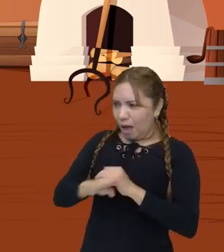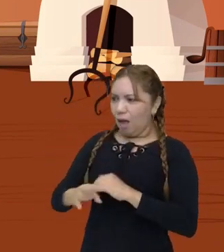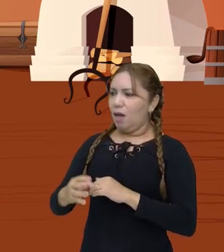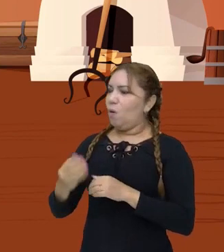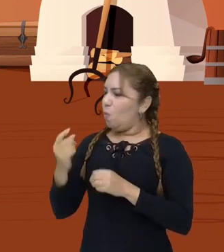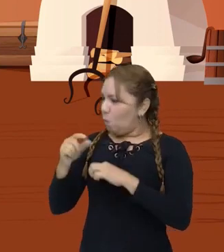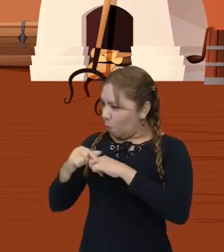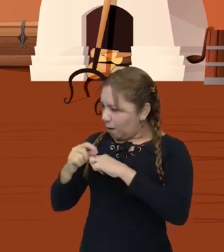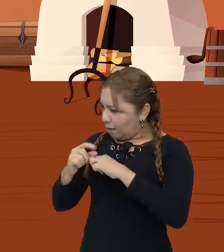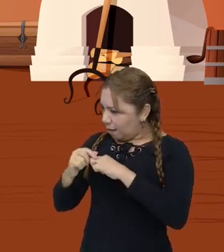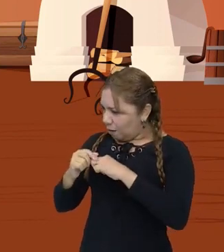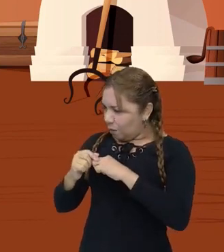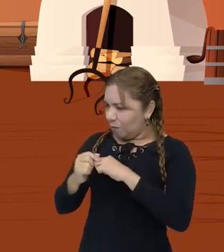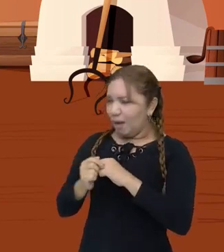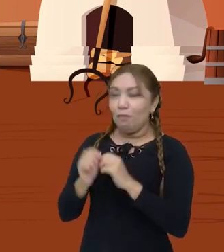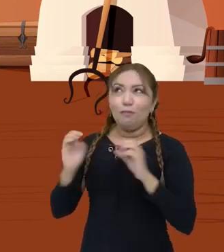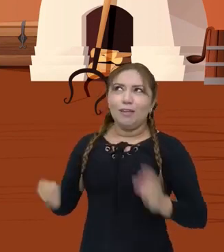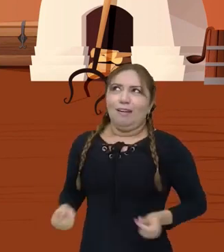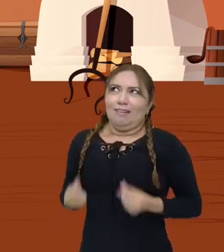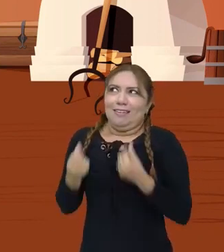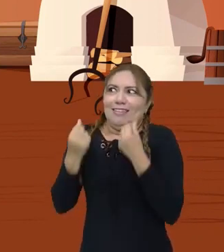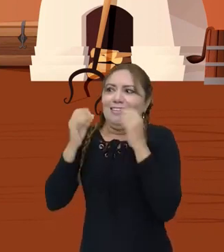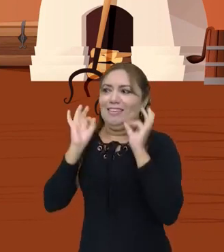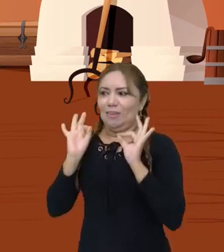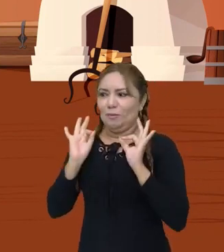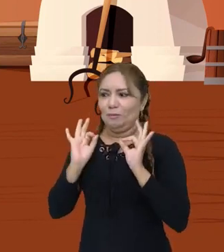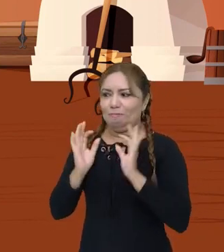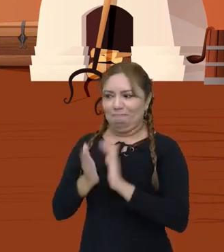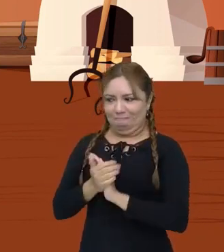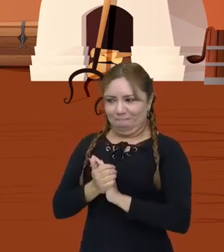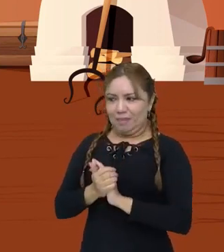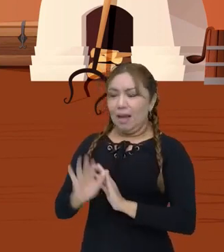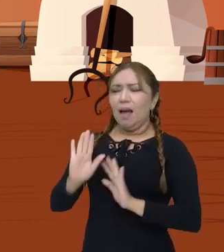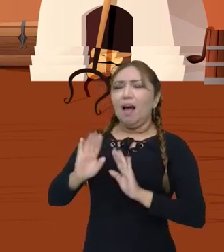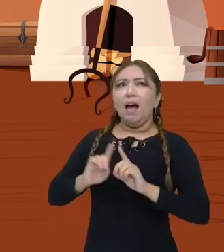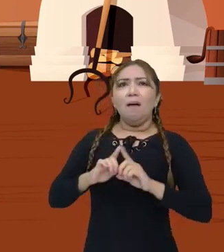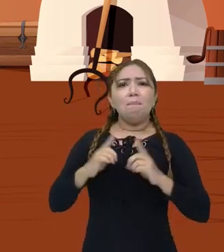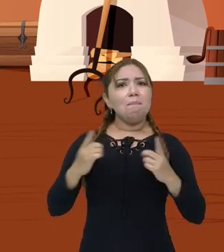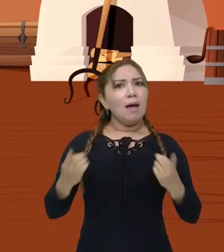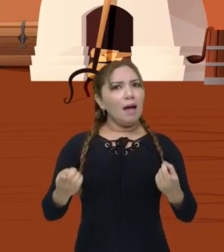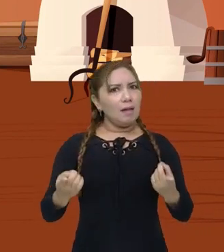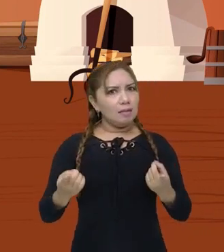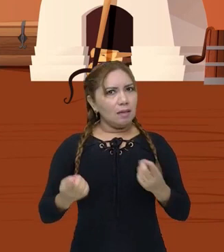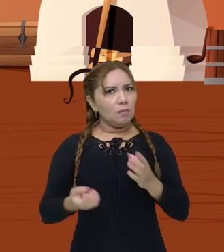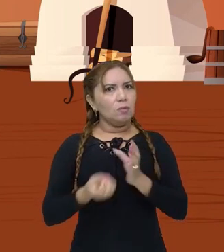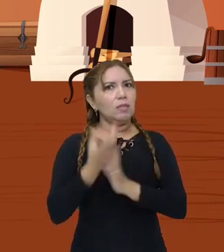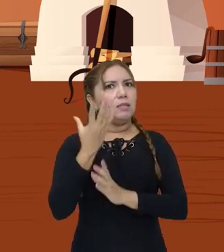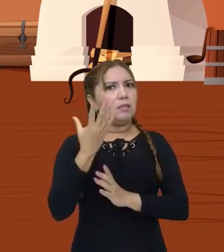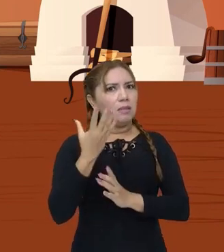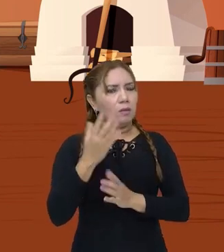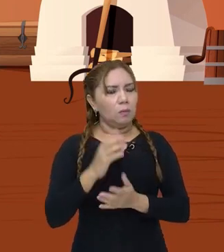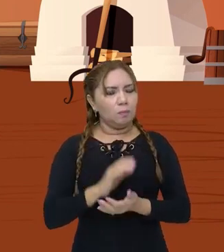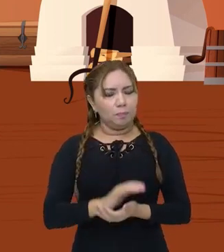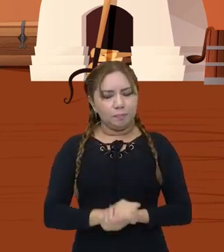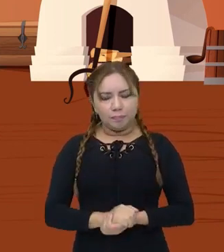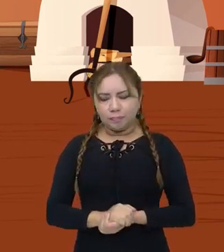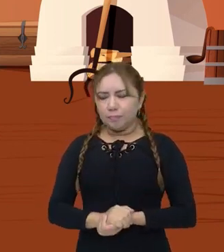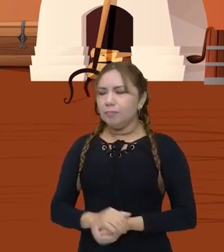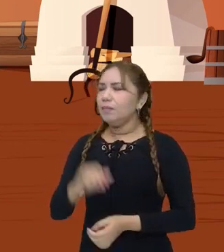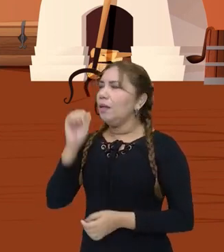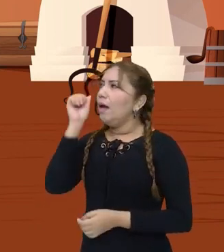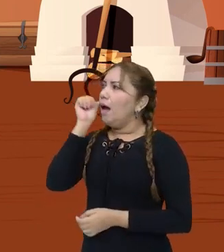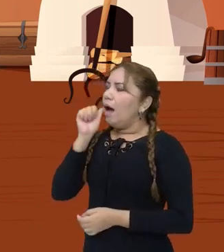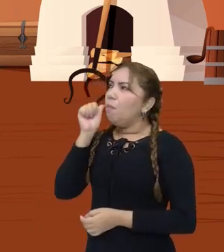foi então que algo aconteceu. A mulher ficou com a boca